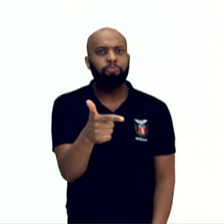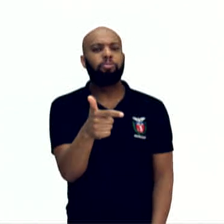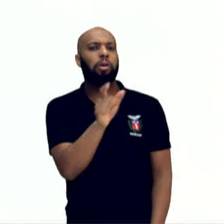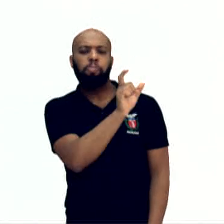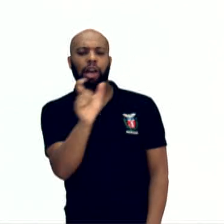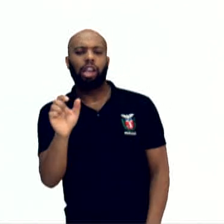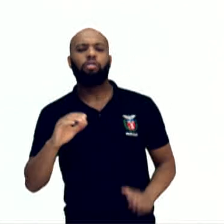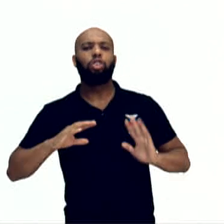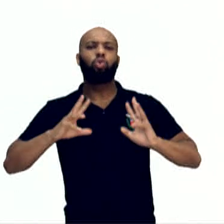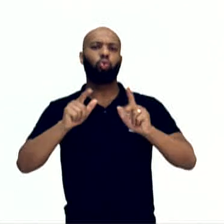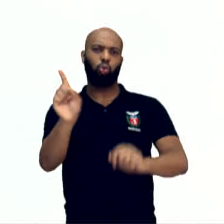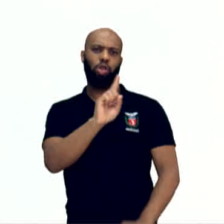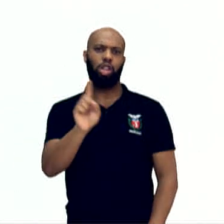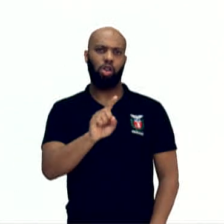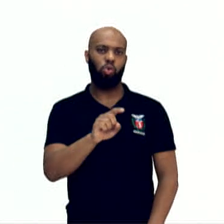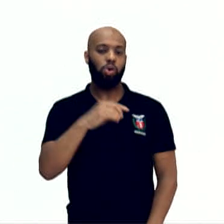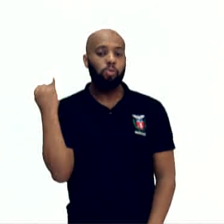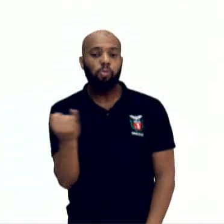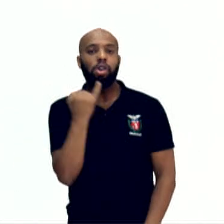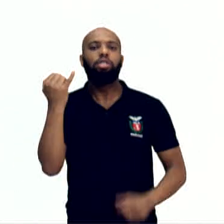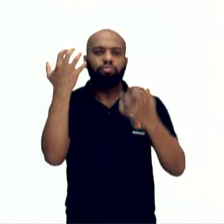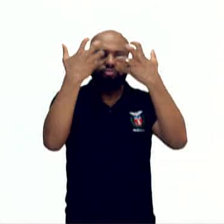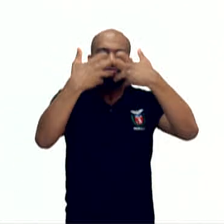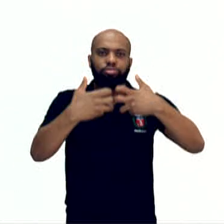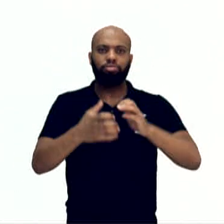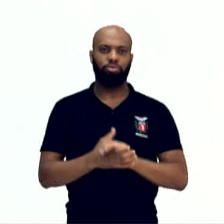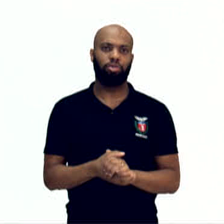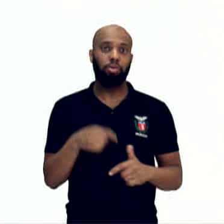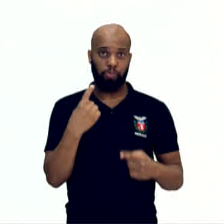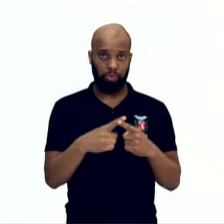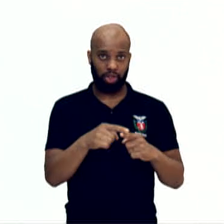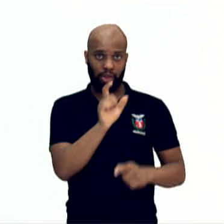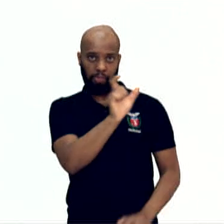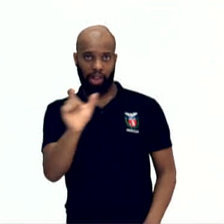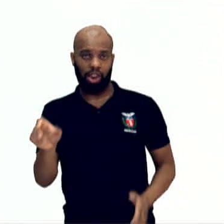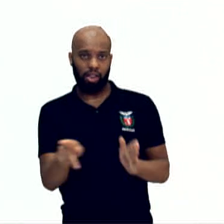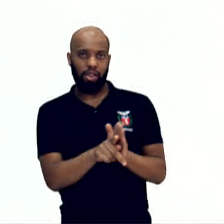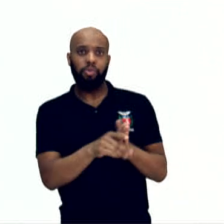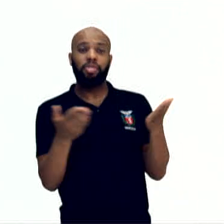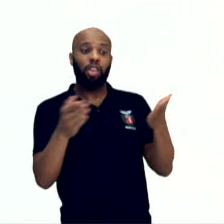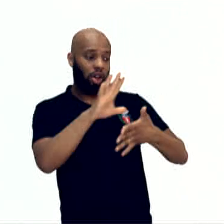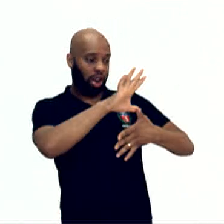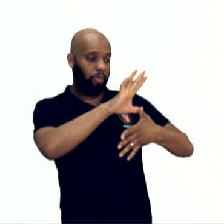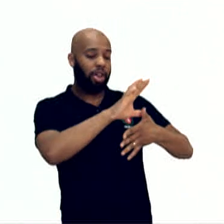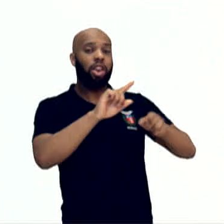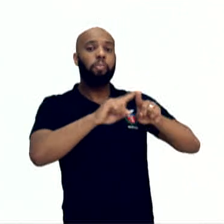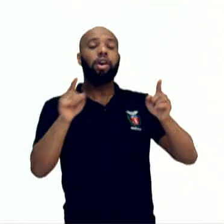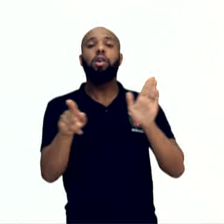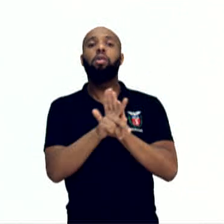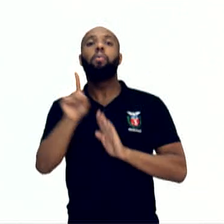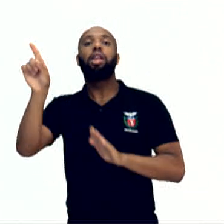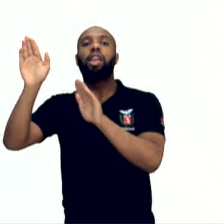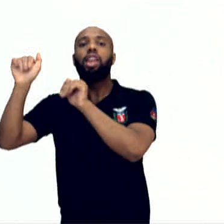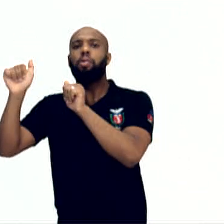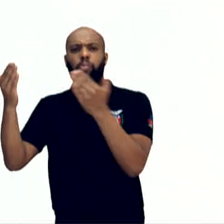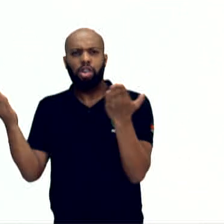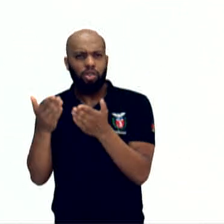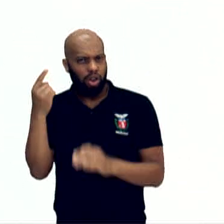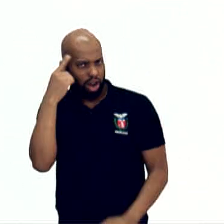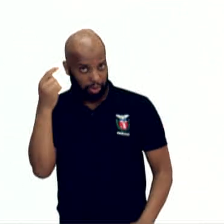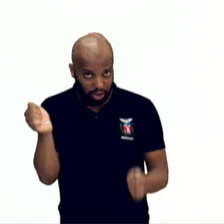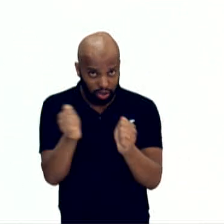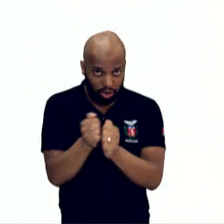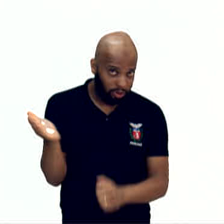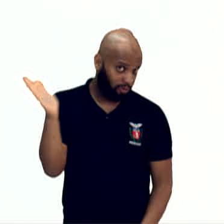as palavras, a ideia é refletir. Se as palavras anteriores colocamos na América, quais podem ser utilizadas na Espanha? Vamos pensar